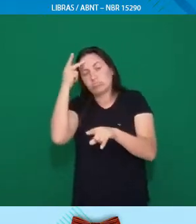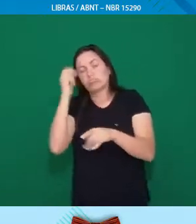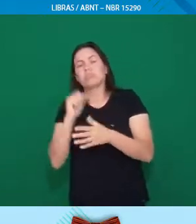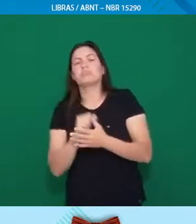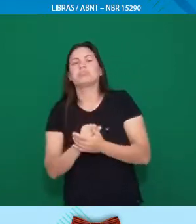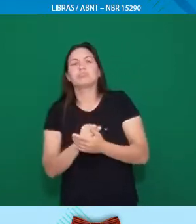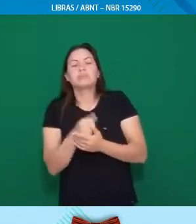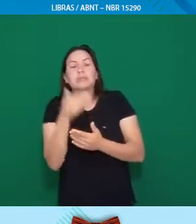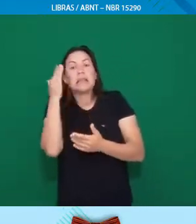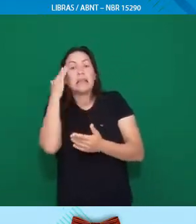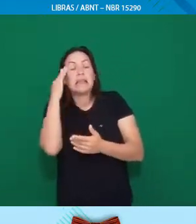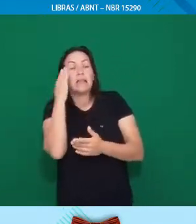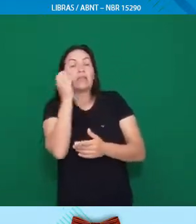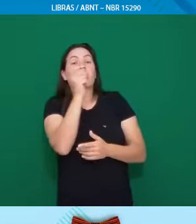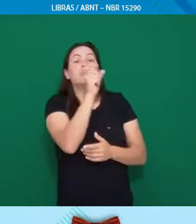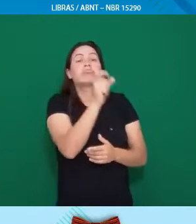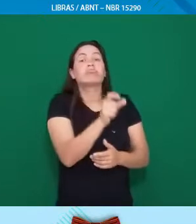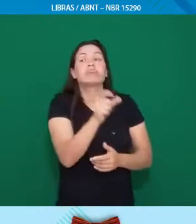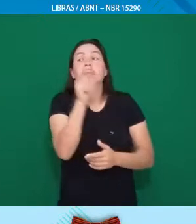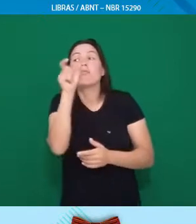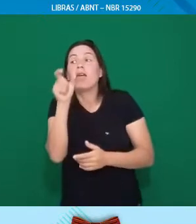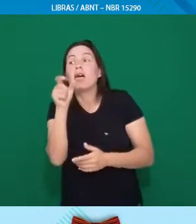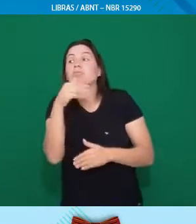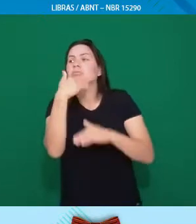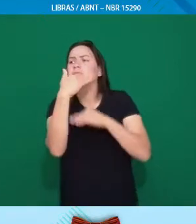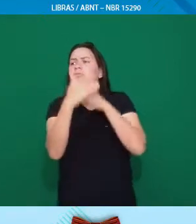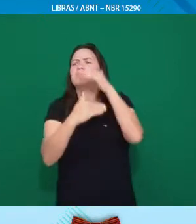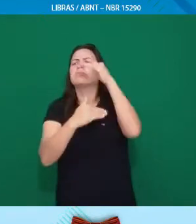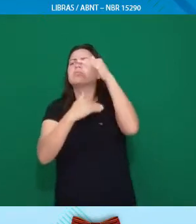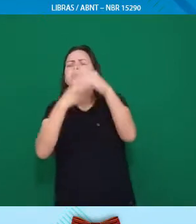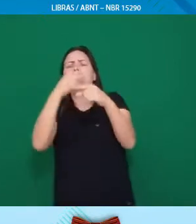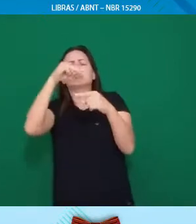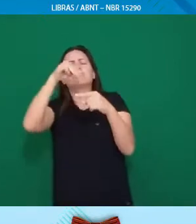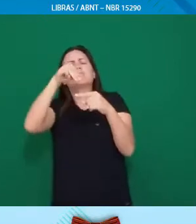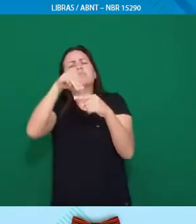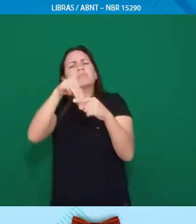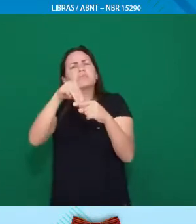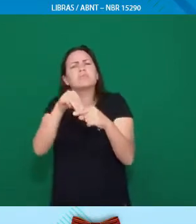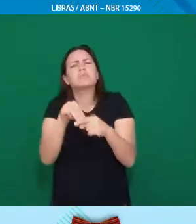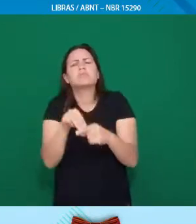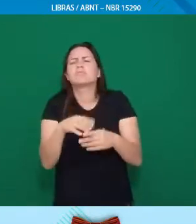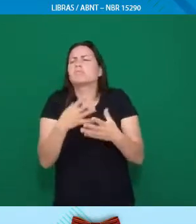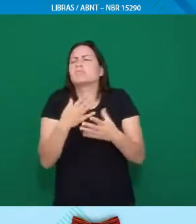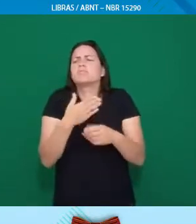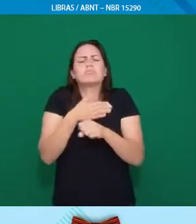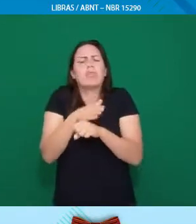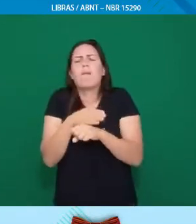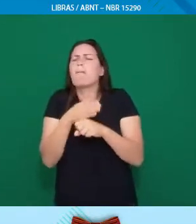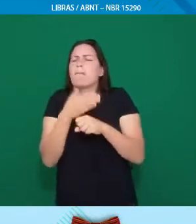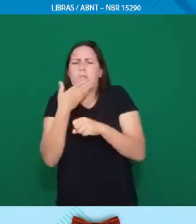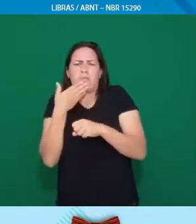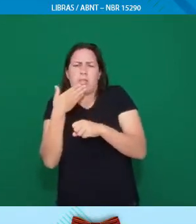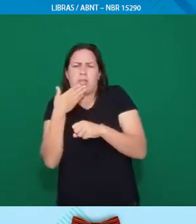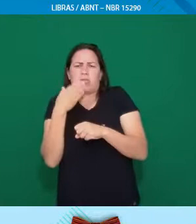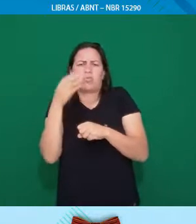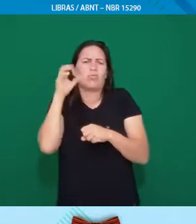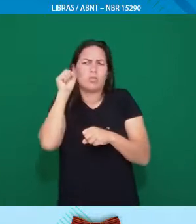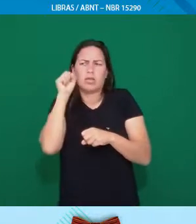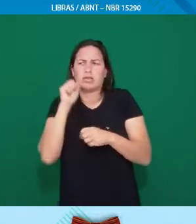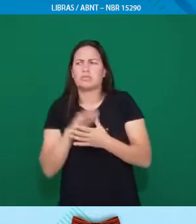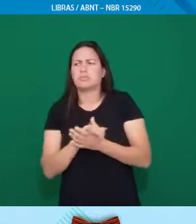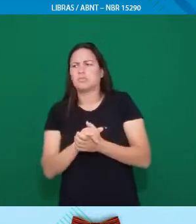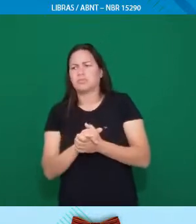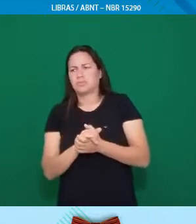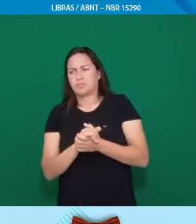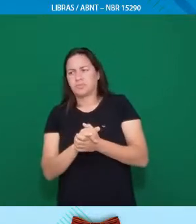elas entendo que são parte desse processo de construção do município que as pessoas devem podem e merecem ser